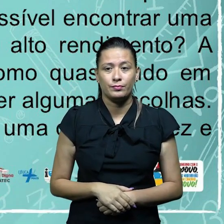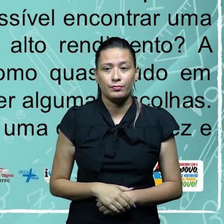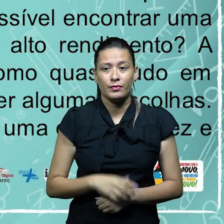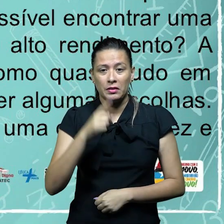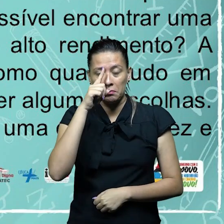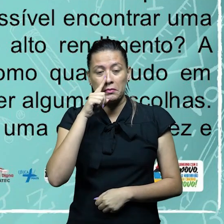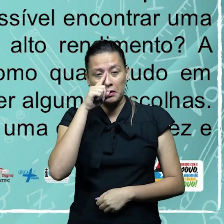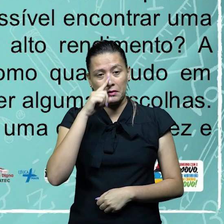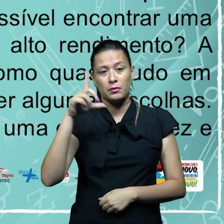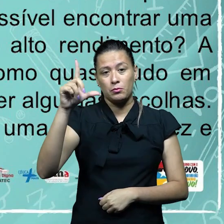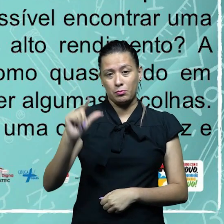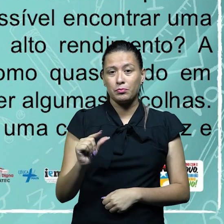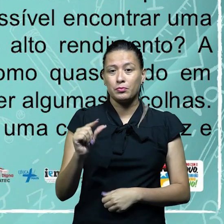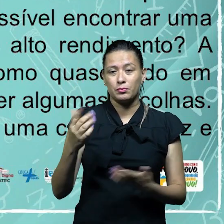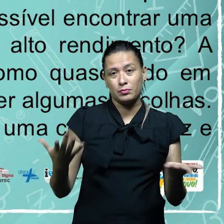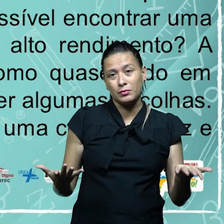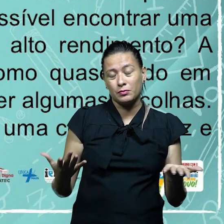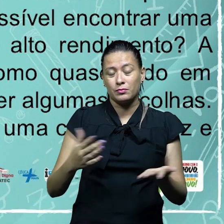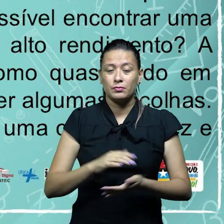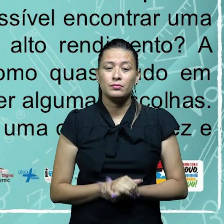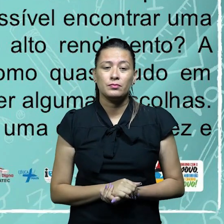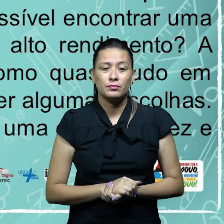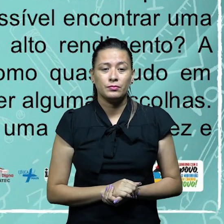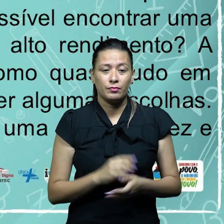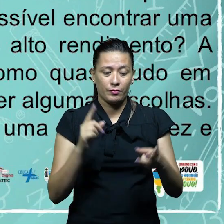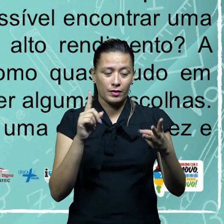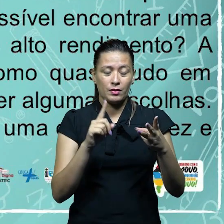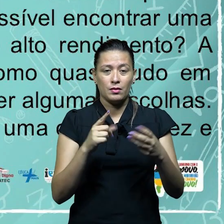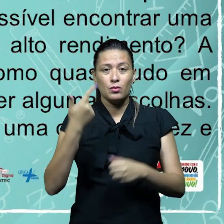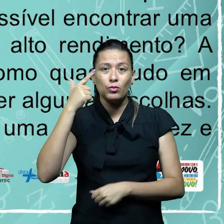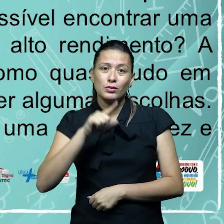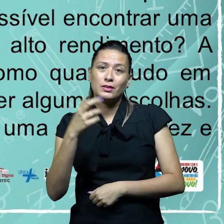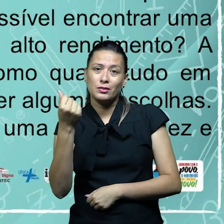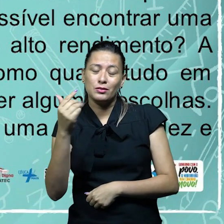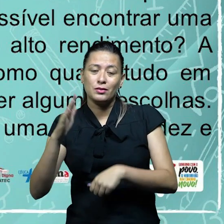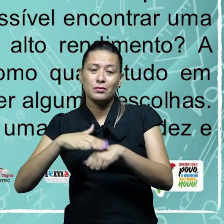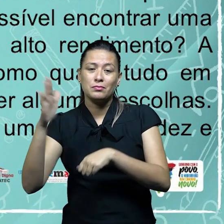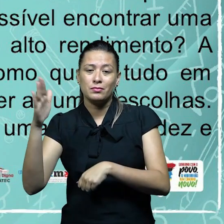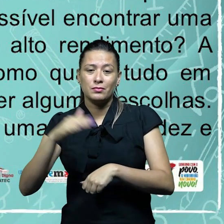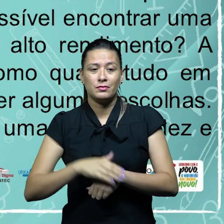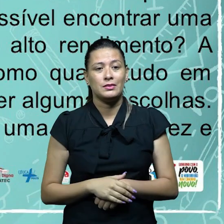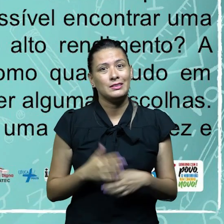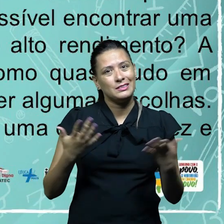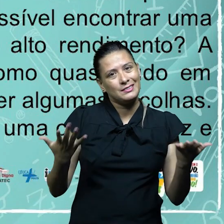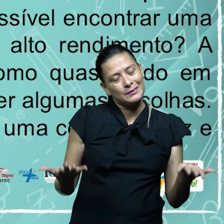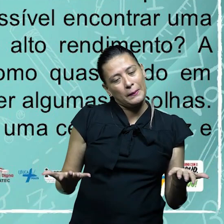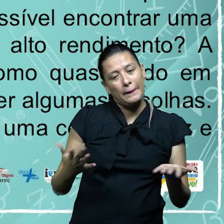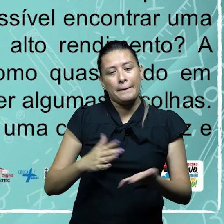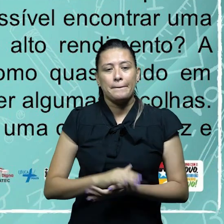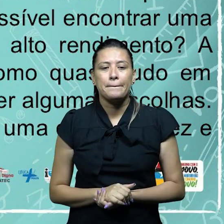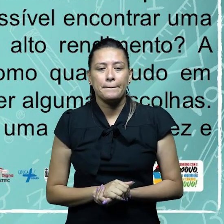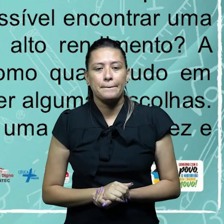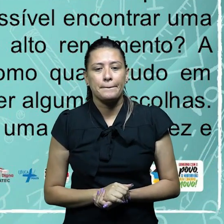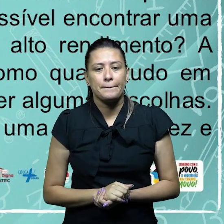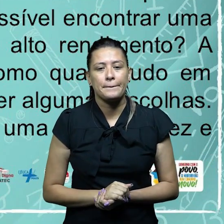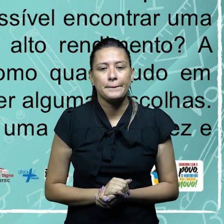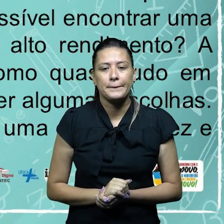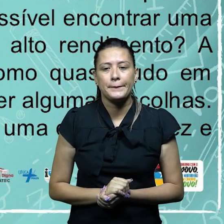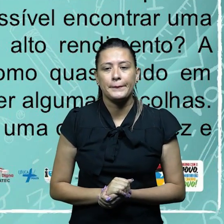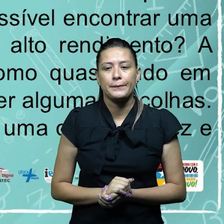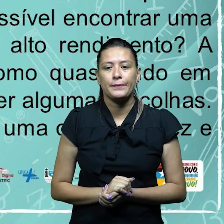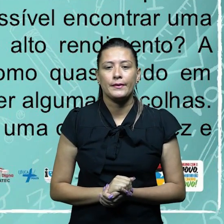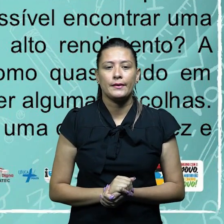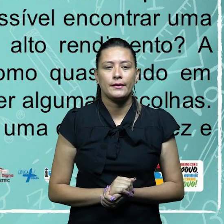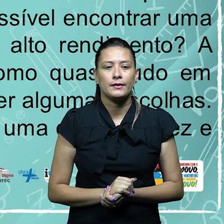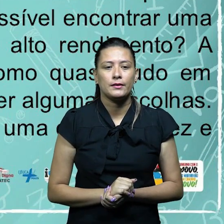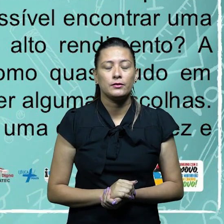tudo em nossas vidas. Na hora de investir, você tem que fazer uma escolha. Logicamente, então é necessário fazer escolhas. Cada tipo de aplicação envolve um grau de risco,